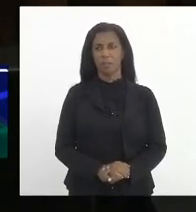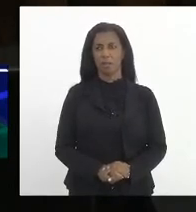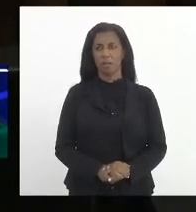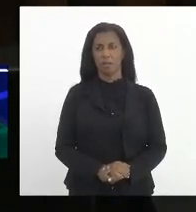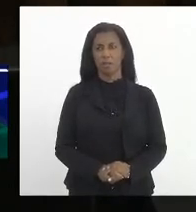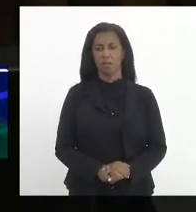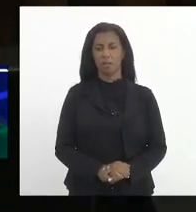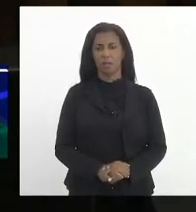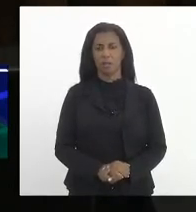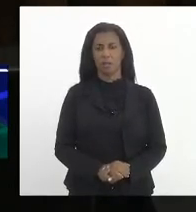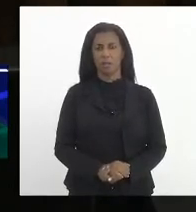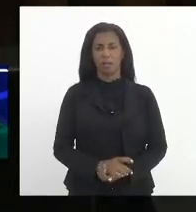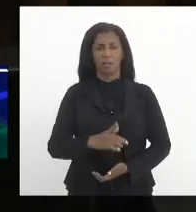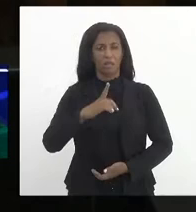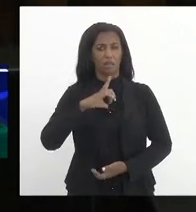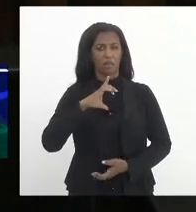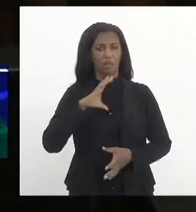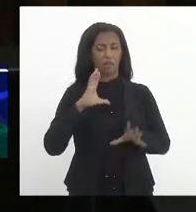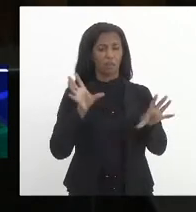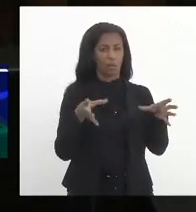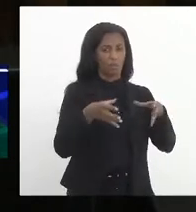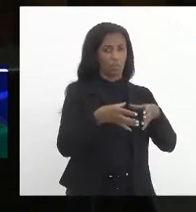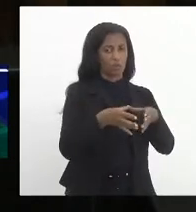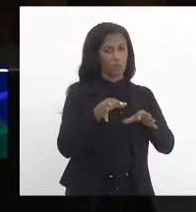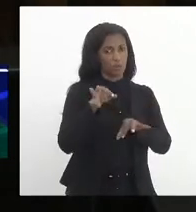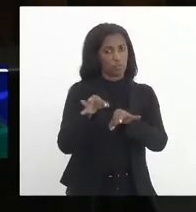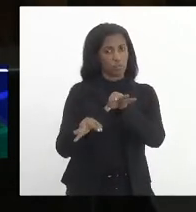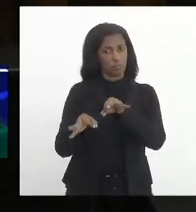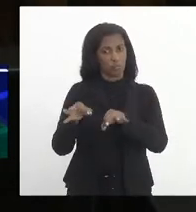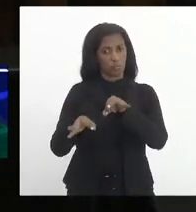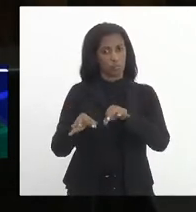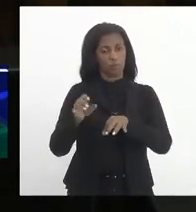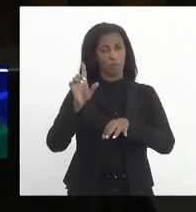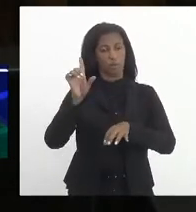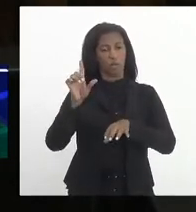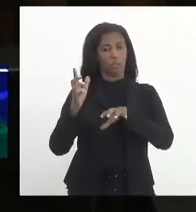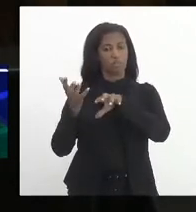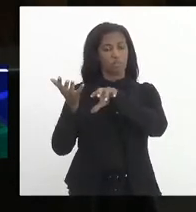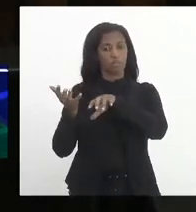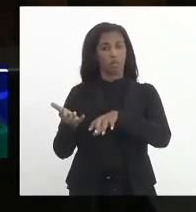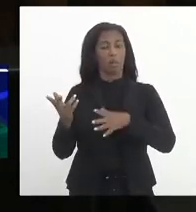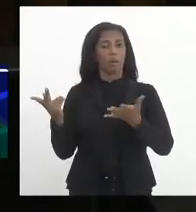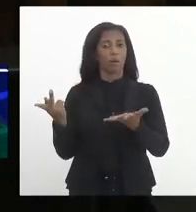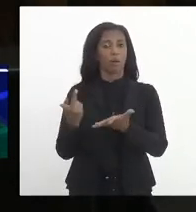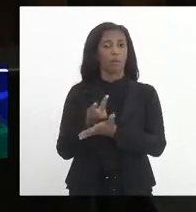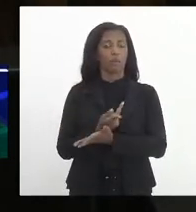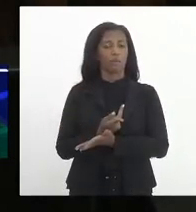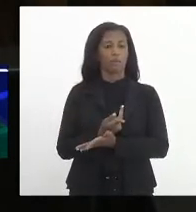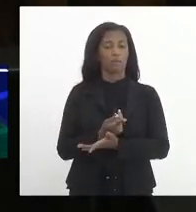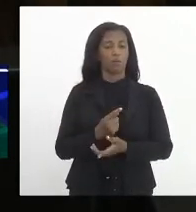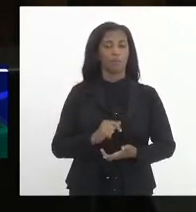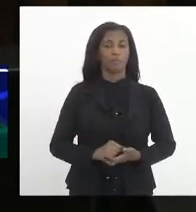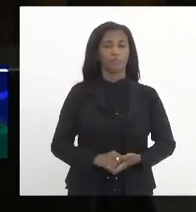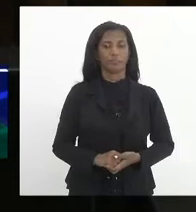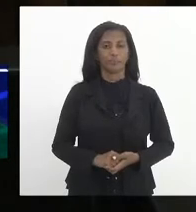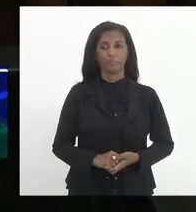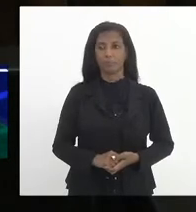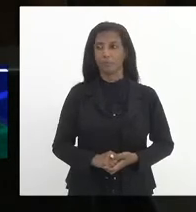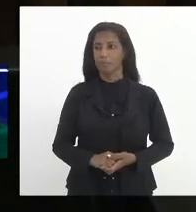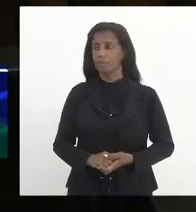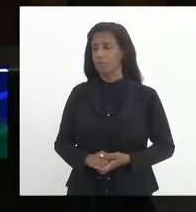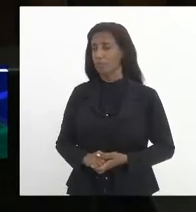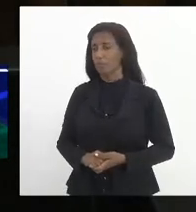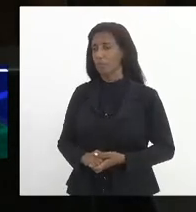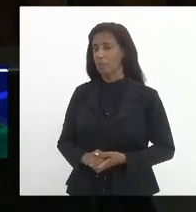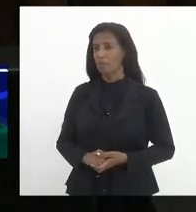e a oitiva na comissão de constante Justiça do Senado e depois foi deliberado é